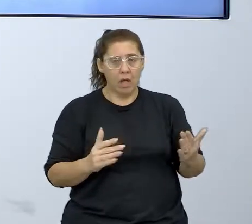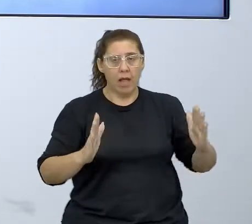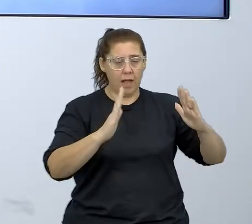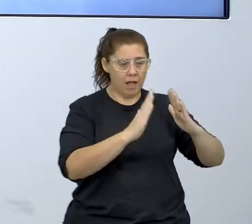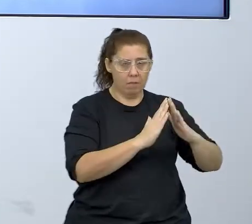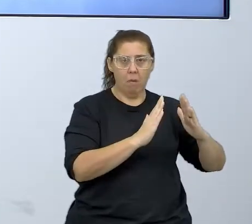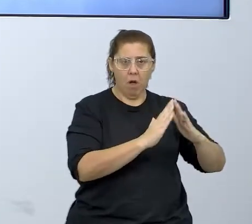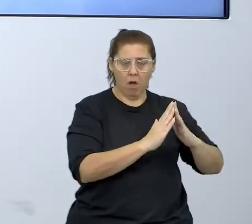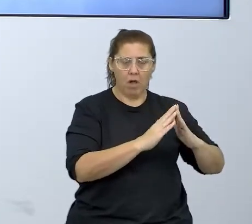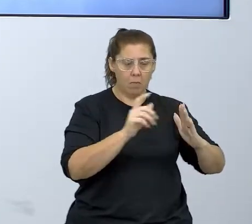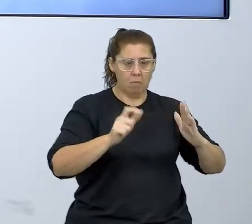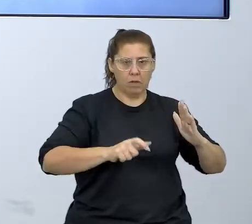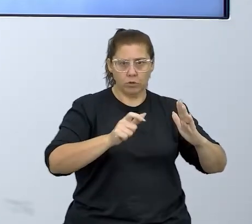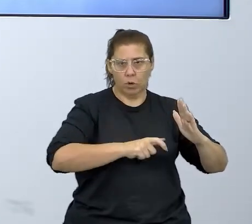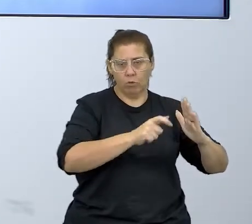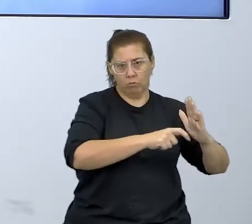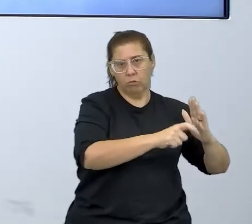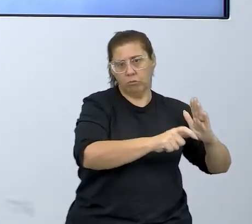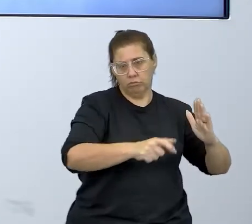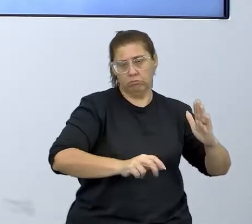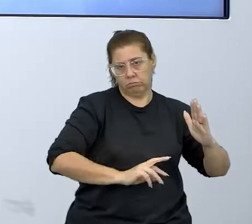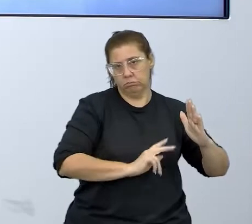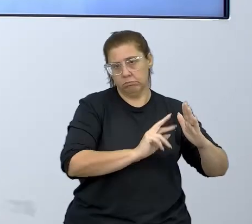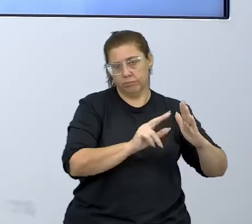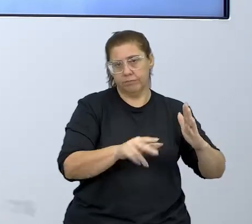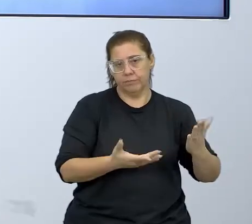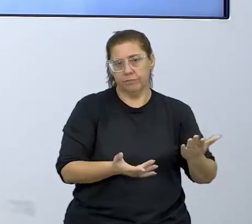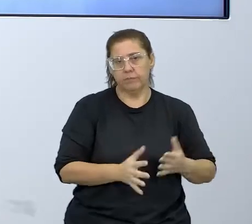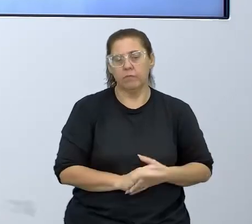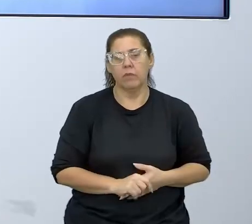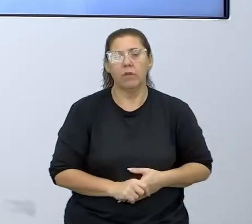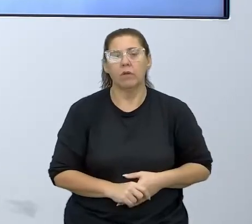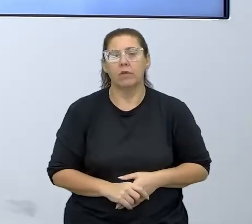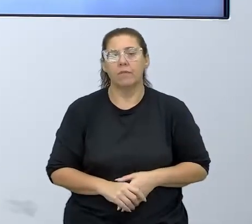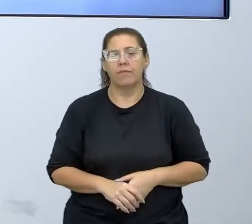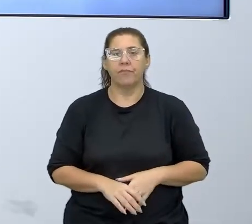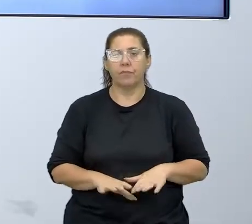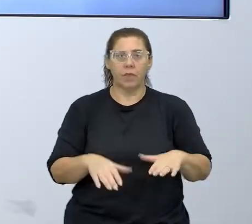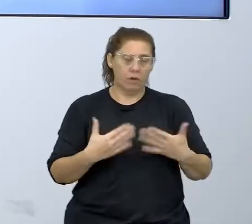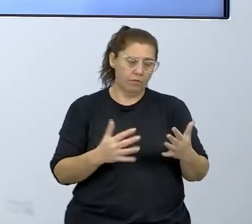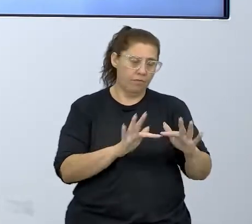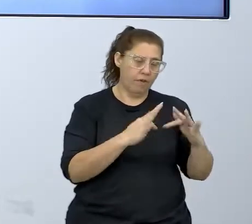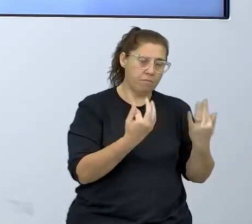aí a gente pode estender esse significado de família, quando você mora com outras pessoas, seja